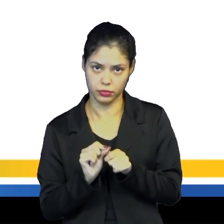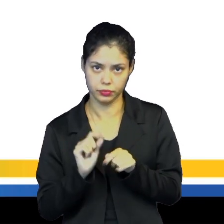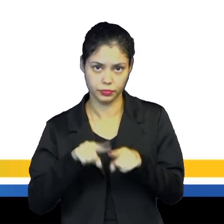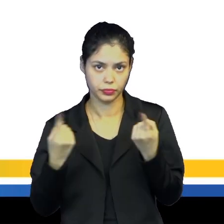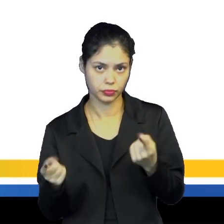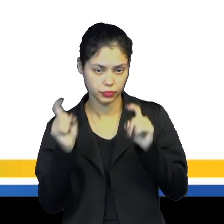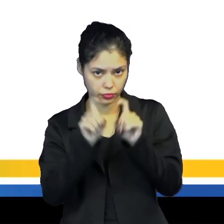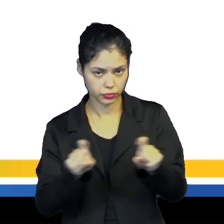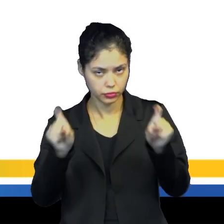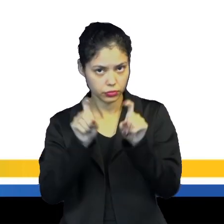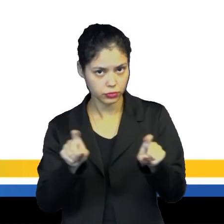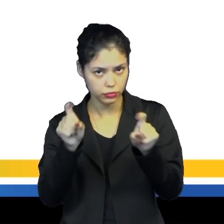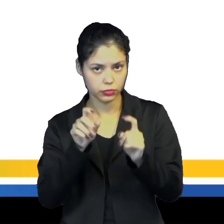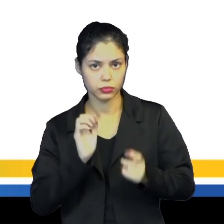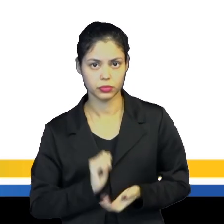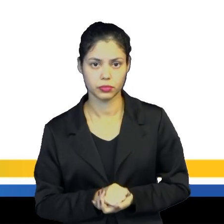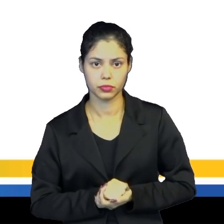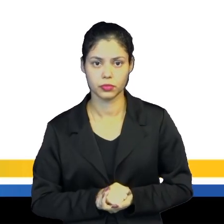pelo computador.